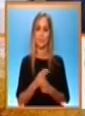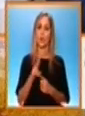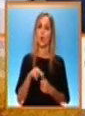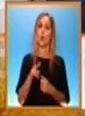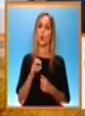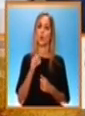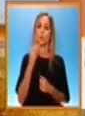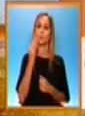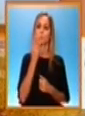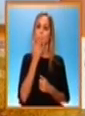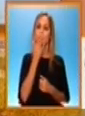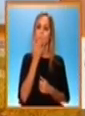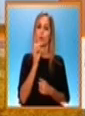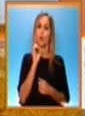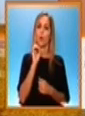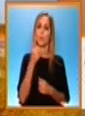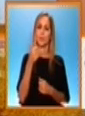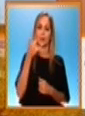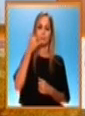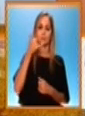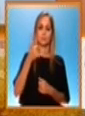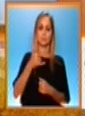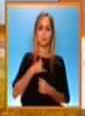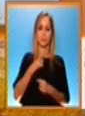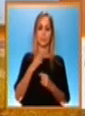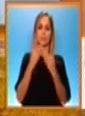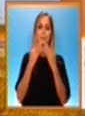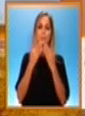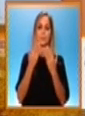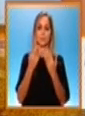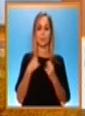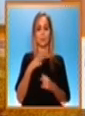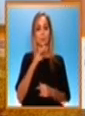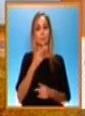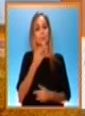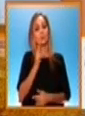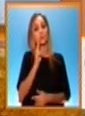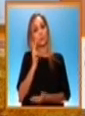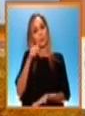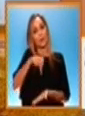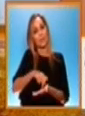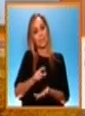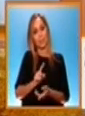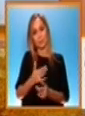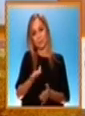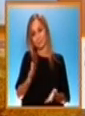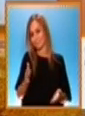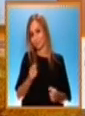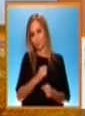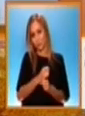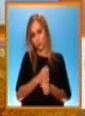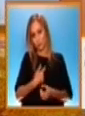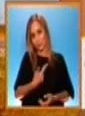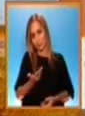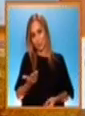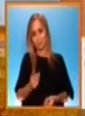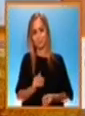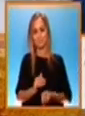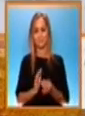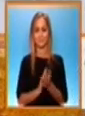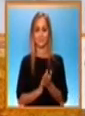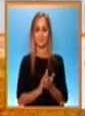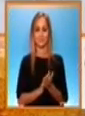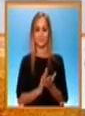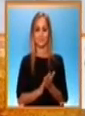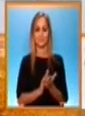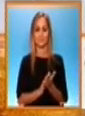grande. Obrigada por teres entrado ao telefone. Muito obrigado e beijinhos a todos. E parabéns. E peço desculpa não estar aí, não, mas faz é, mal, uma, querido. É por uma causa. Compreendemos perfeitamente. Um grande beijo. Tudo